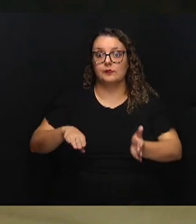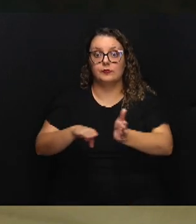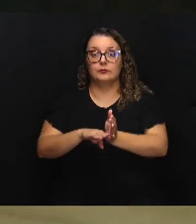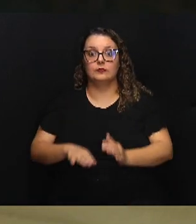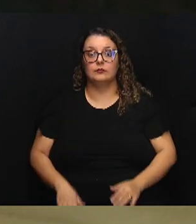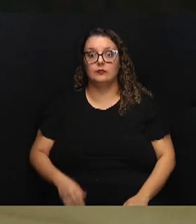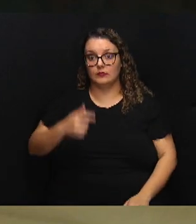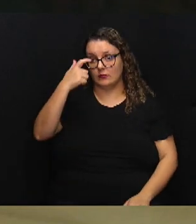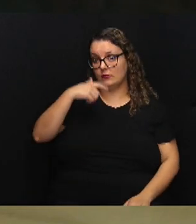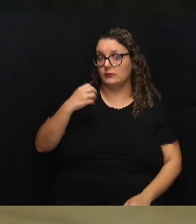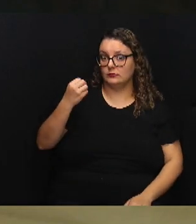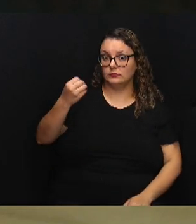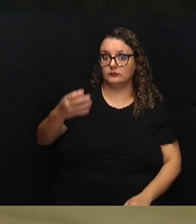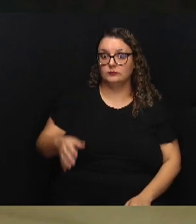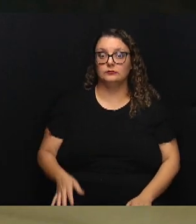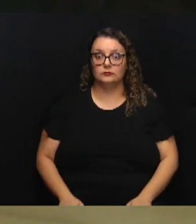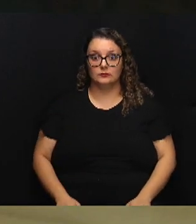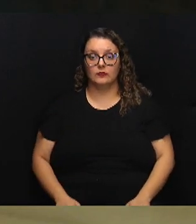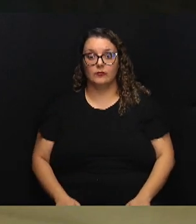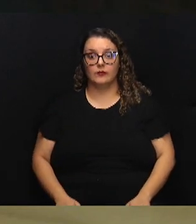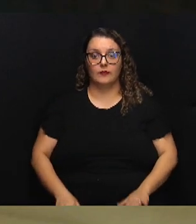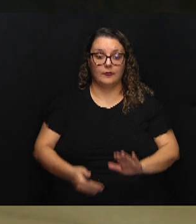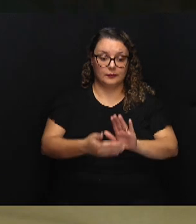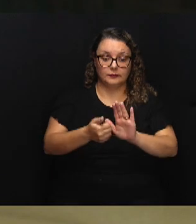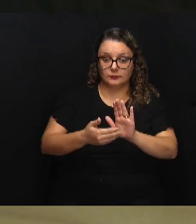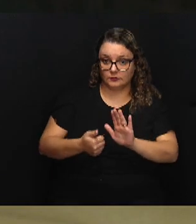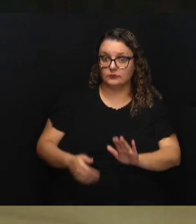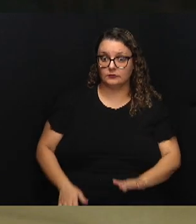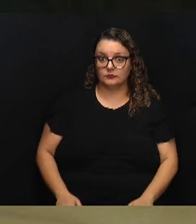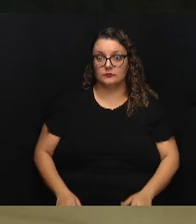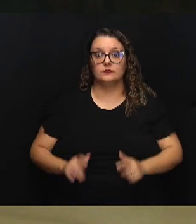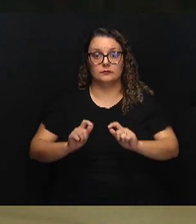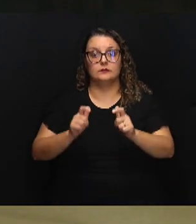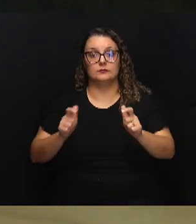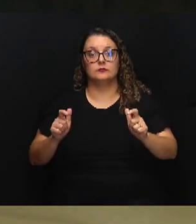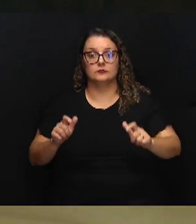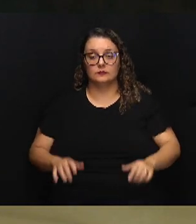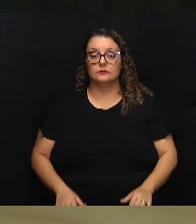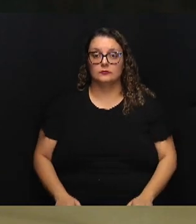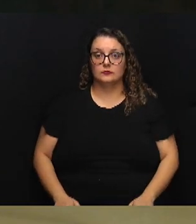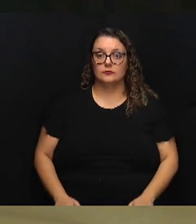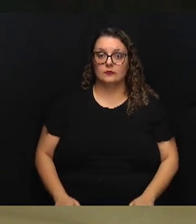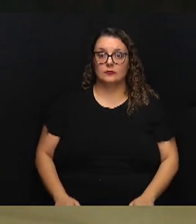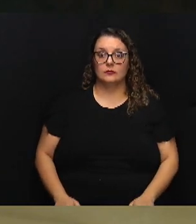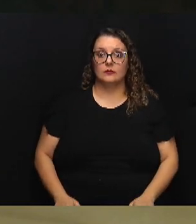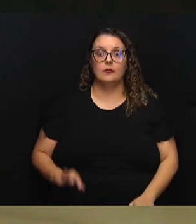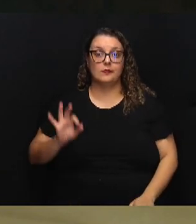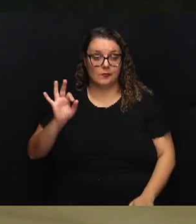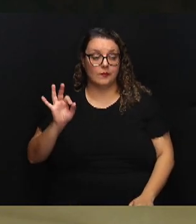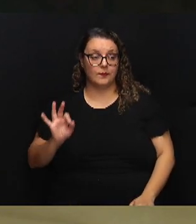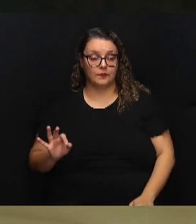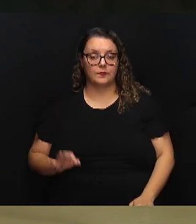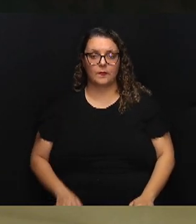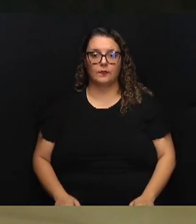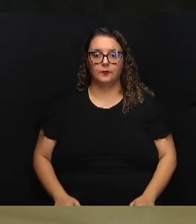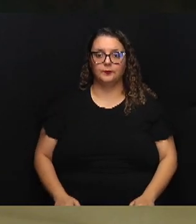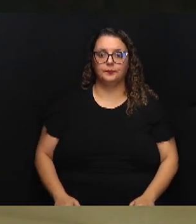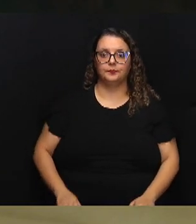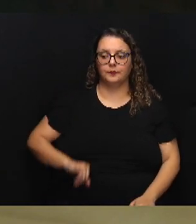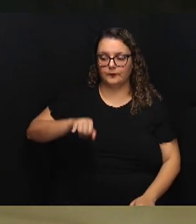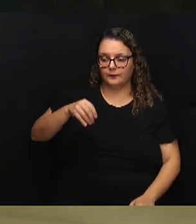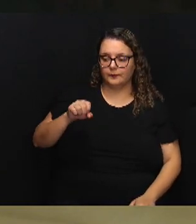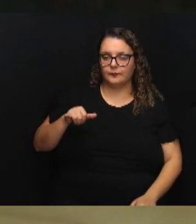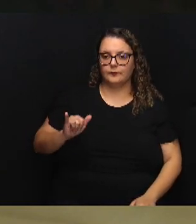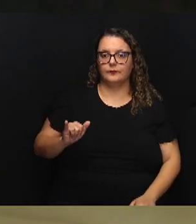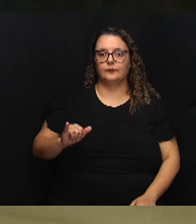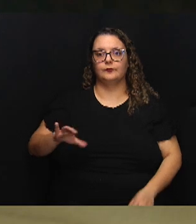sou viajante, né? E aí dá o desconto. Então, está crescendo mesmo essa tendência. E aí a Josi completa para a